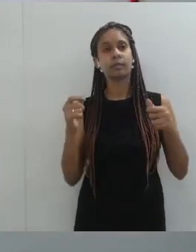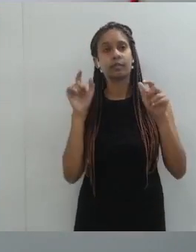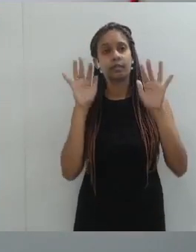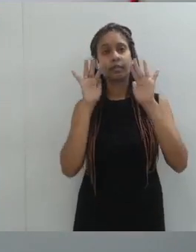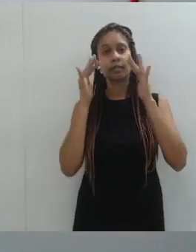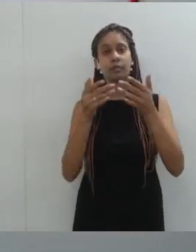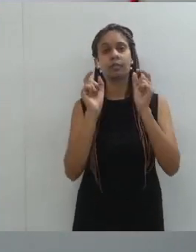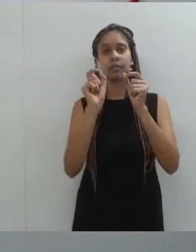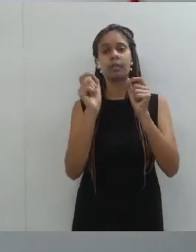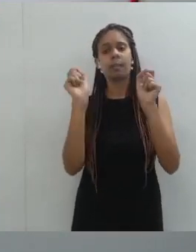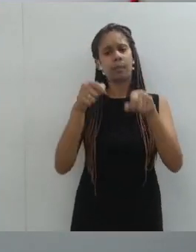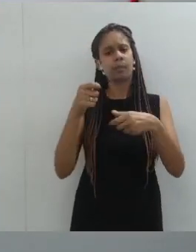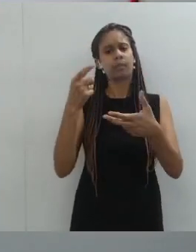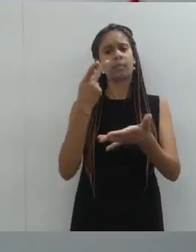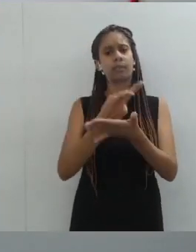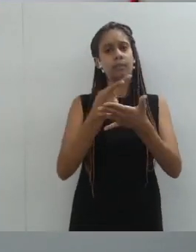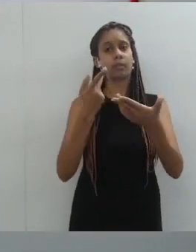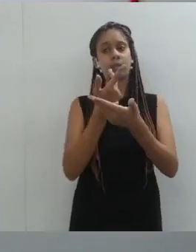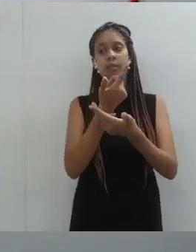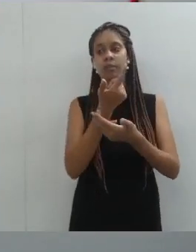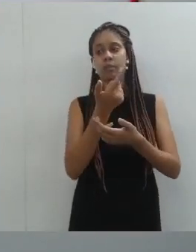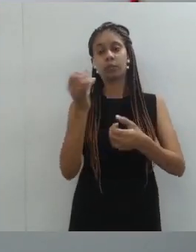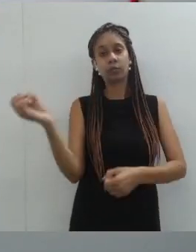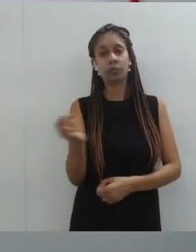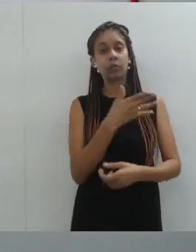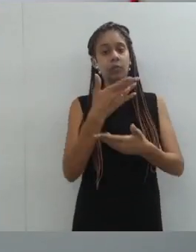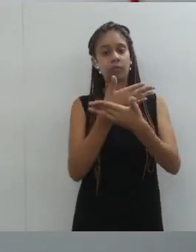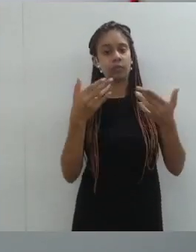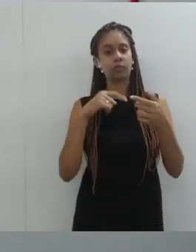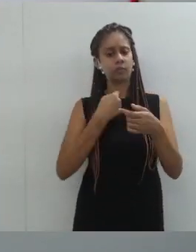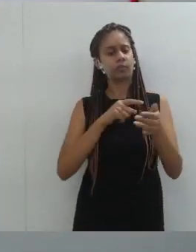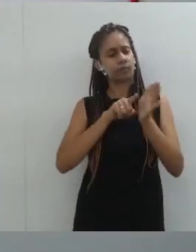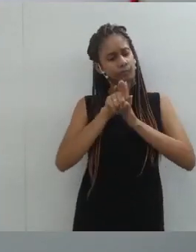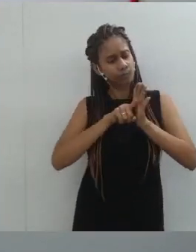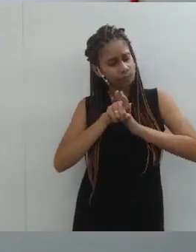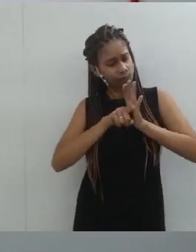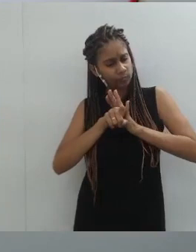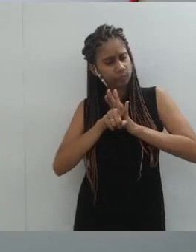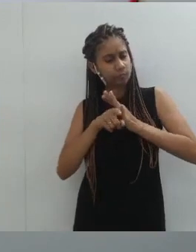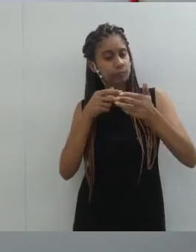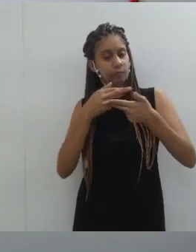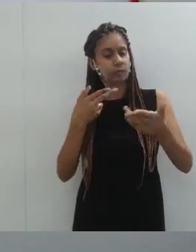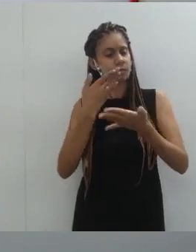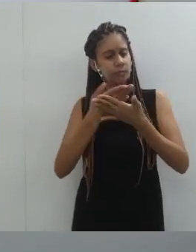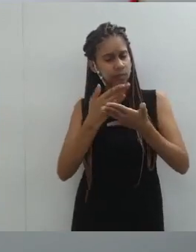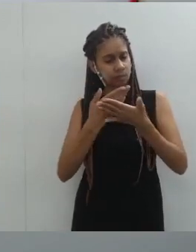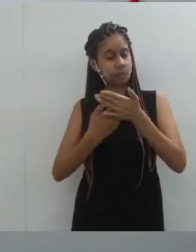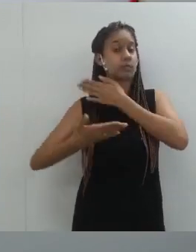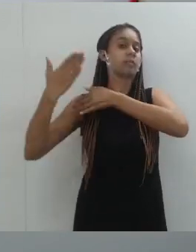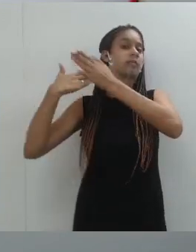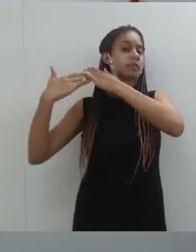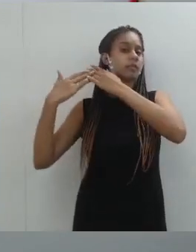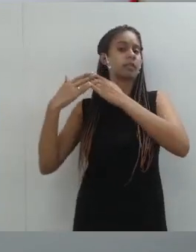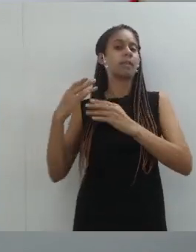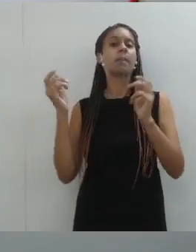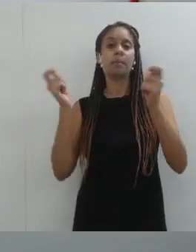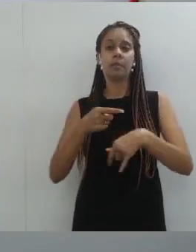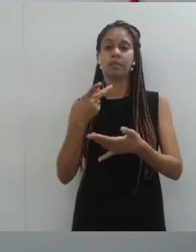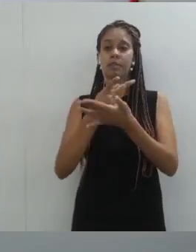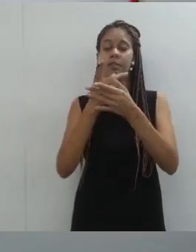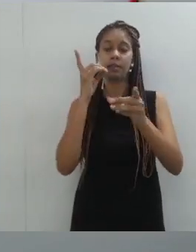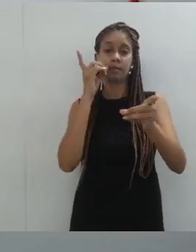novas descobertas, até quando investigamos um fato já bem estudado do passado.